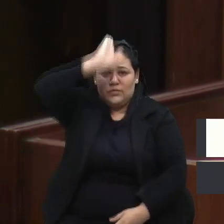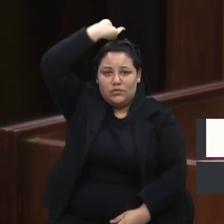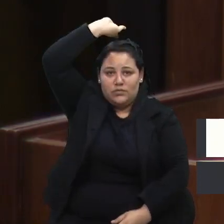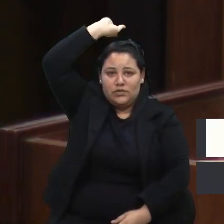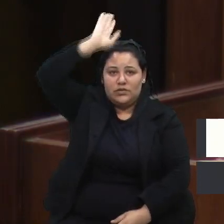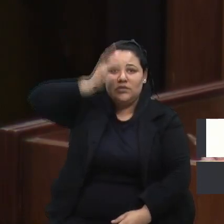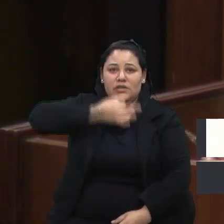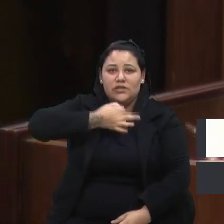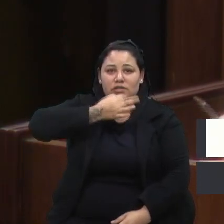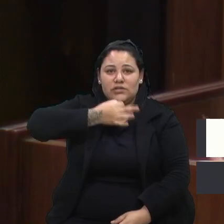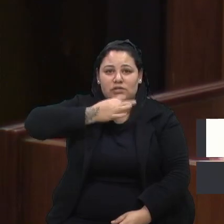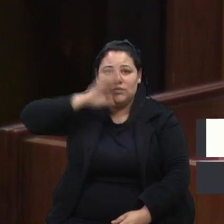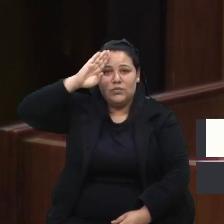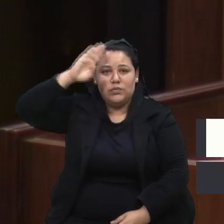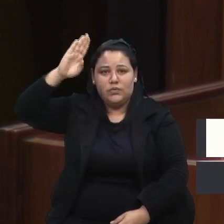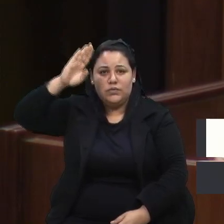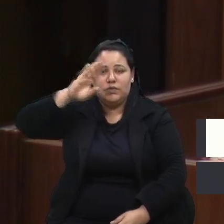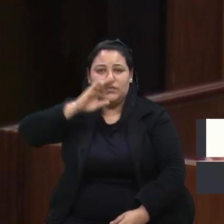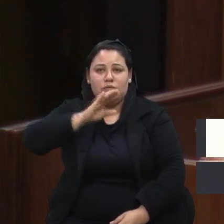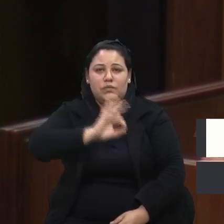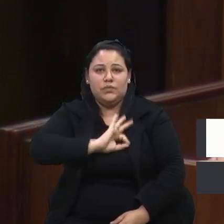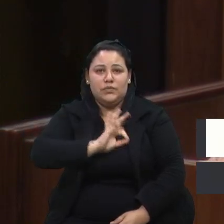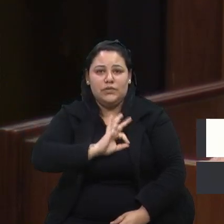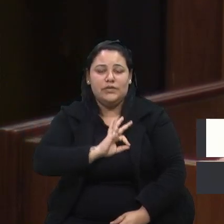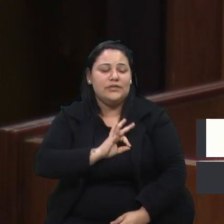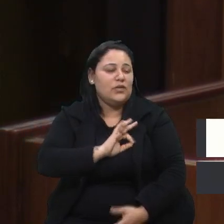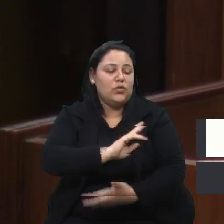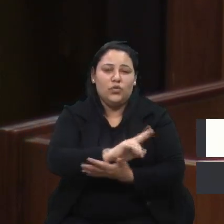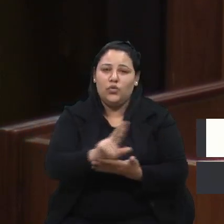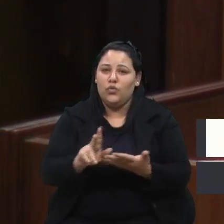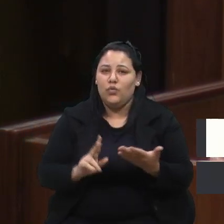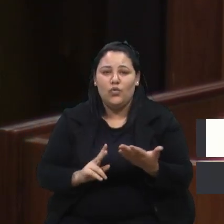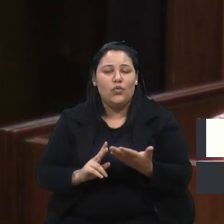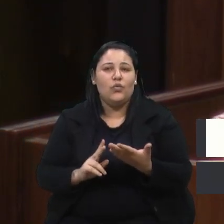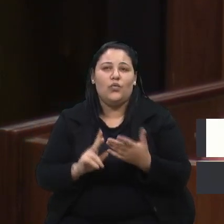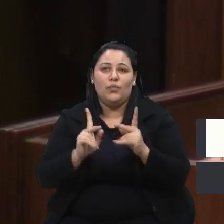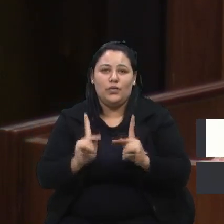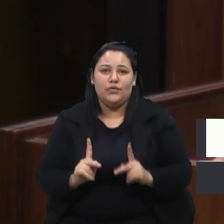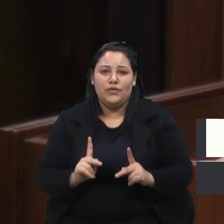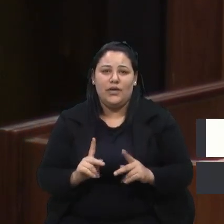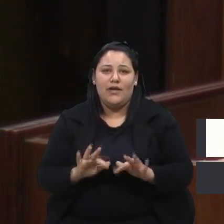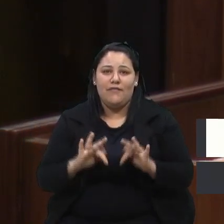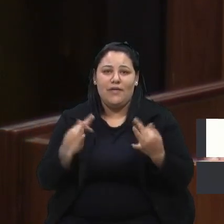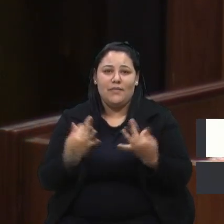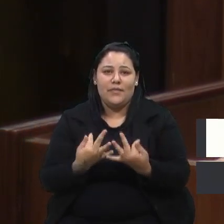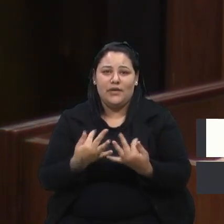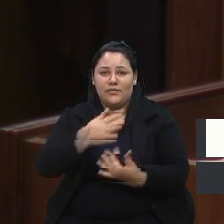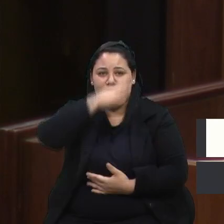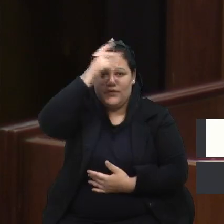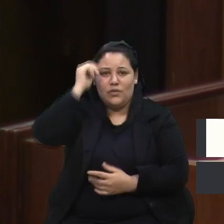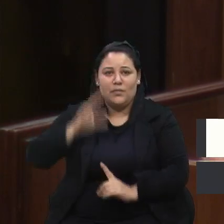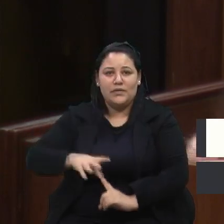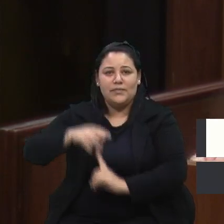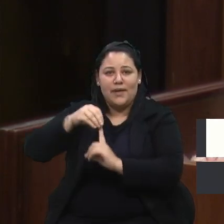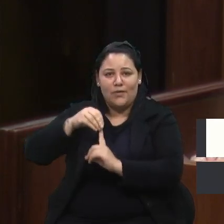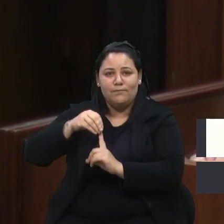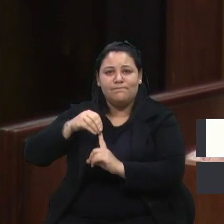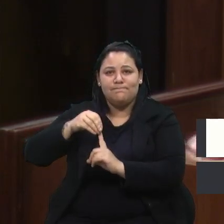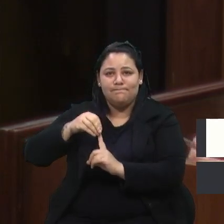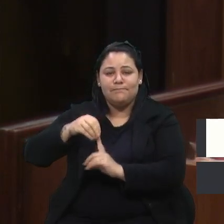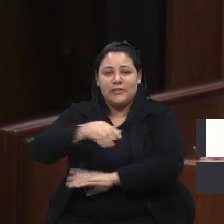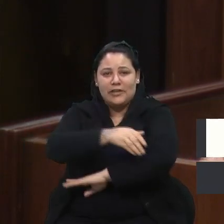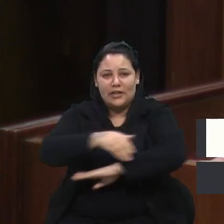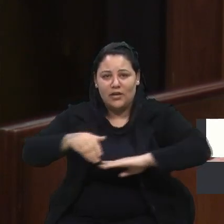Polícia Militar, enfim, a nossa família aí da Prefeitura Municipal se colocou na rua, e